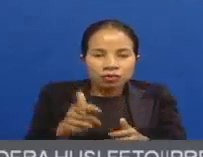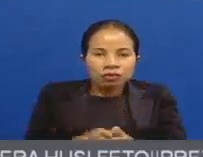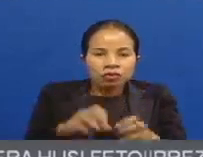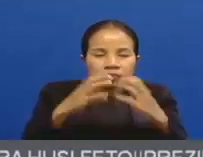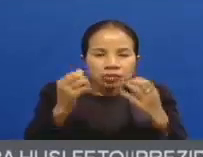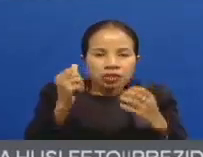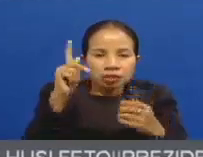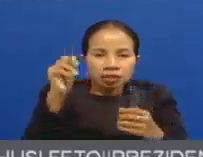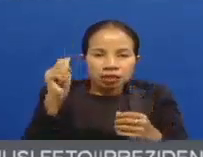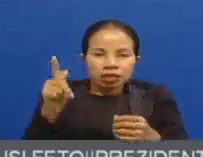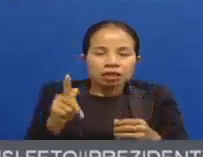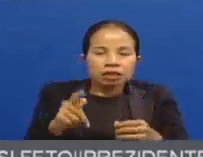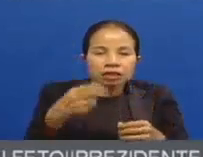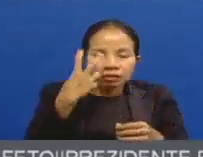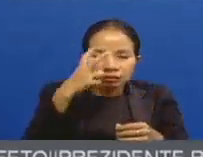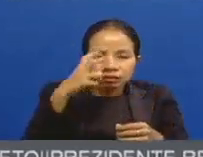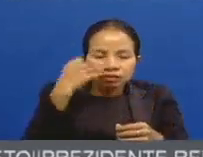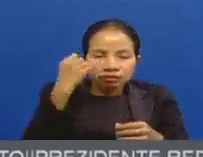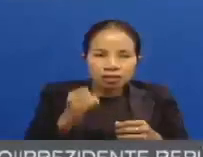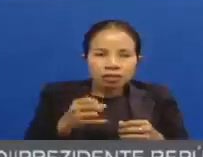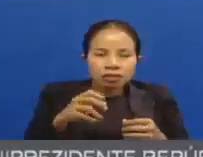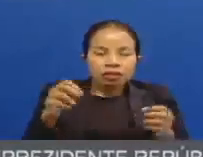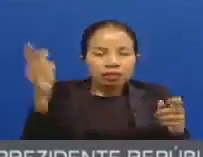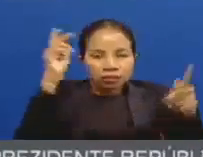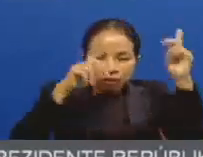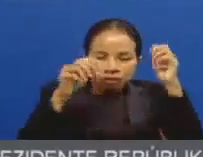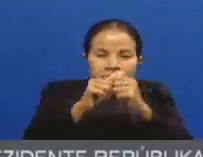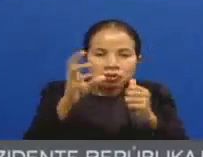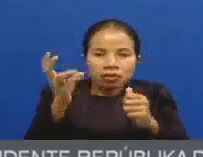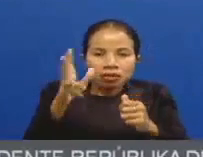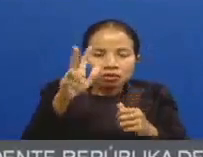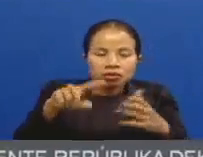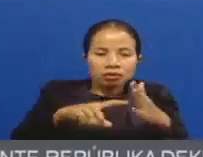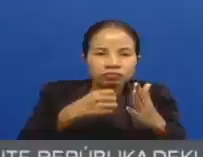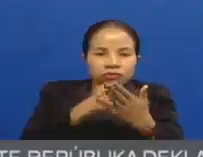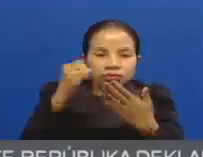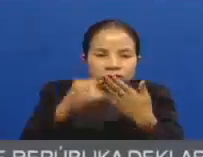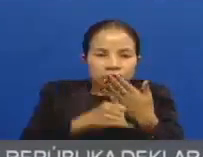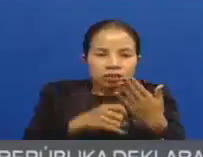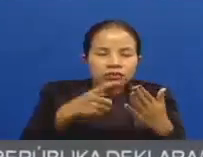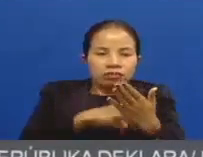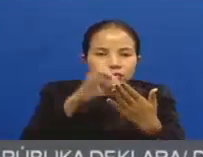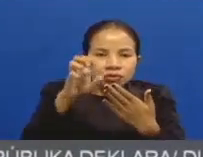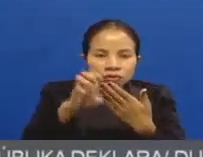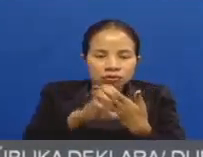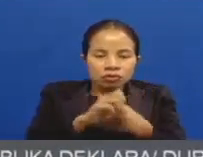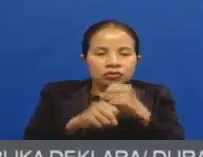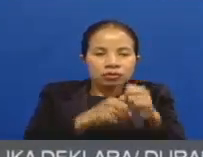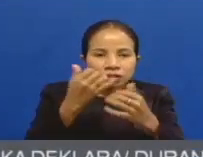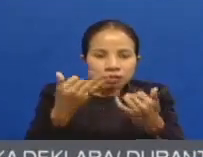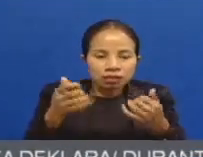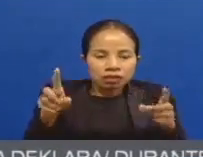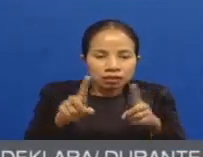Comissão Anticorrupção Mos investiga na caso hamutu nem nulo recintolo, ha huhu se fula em janeiro, to fula em junho, tinane. Liga